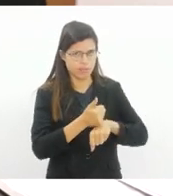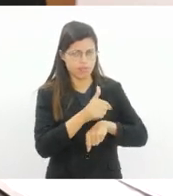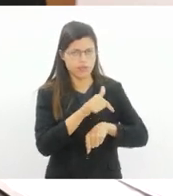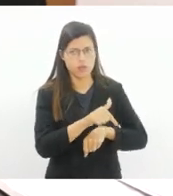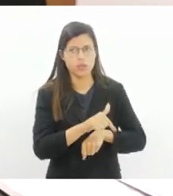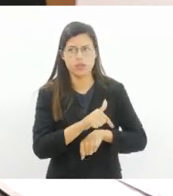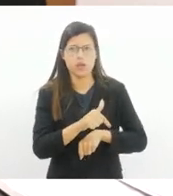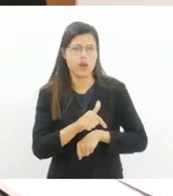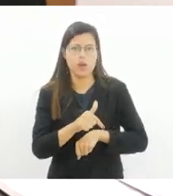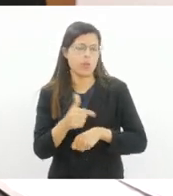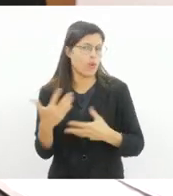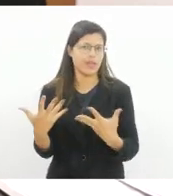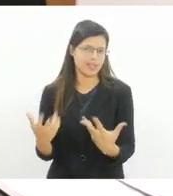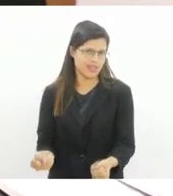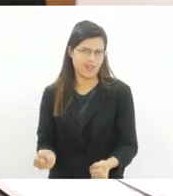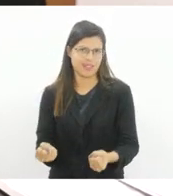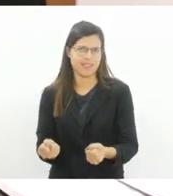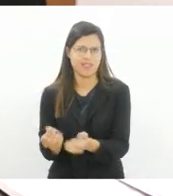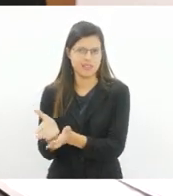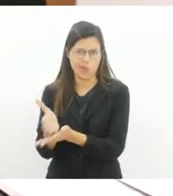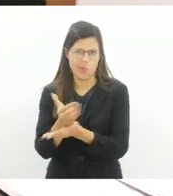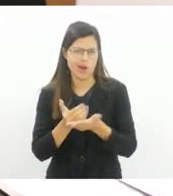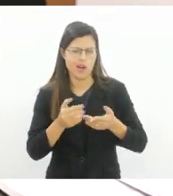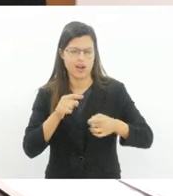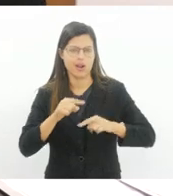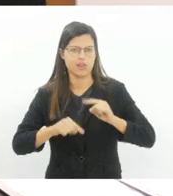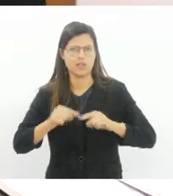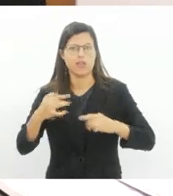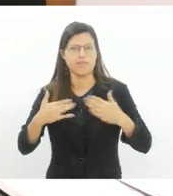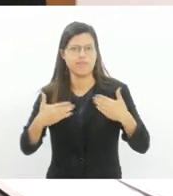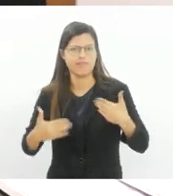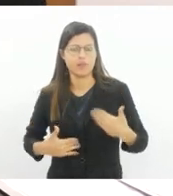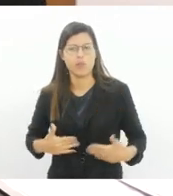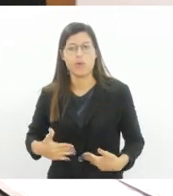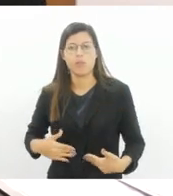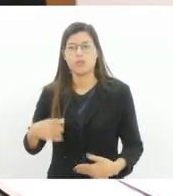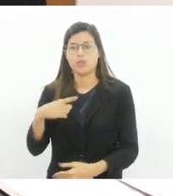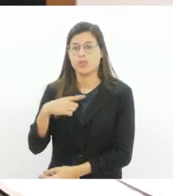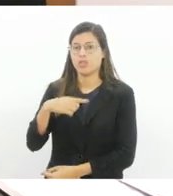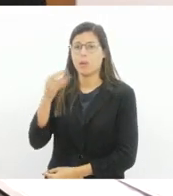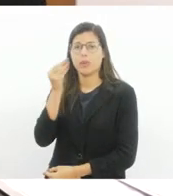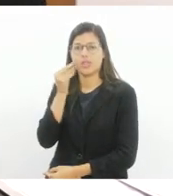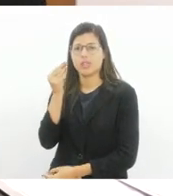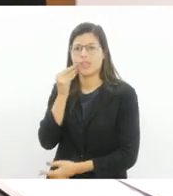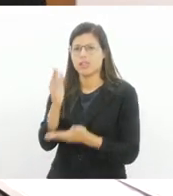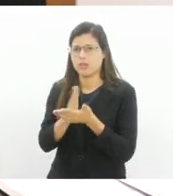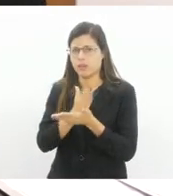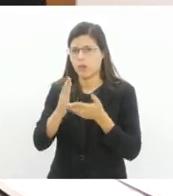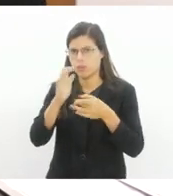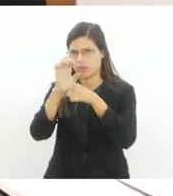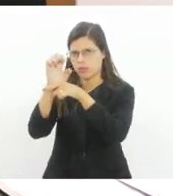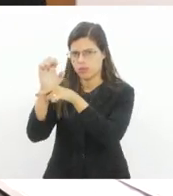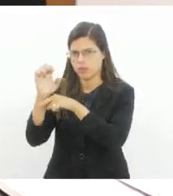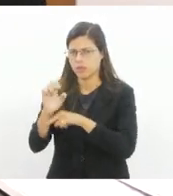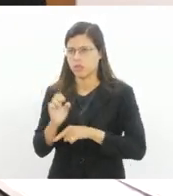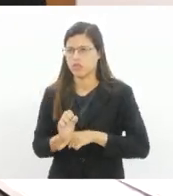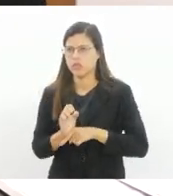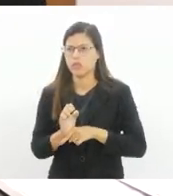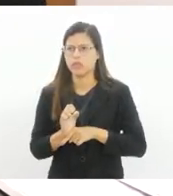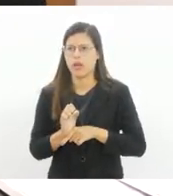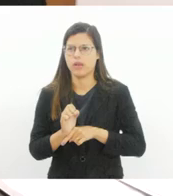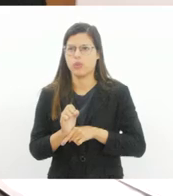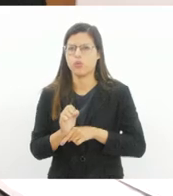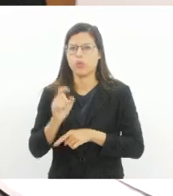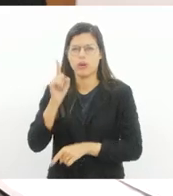essa coleta, né? E aí tinha toda uma tentativa em alguns estados, e foi em